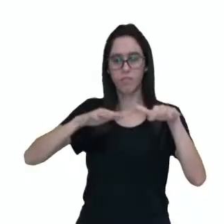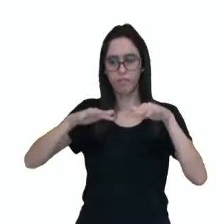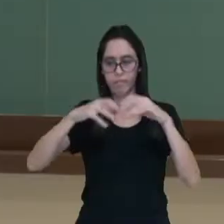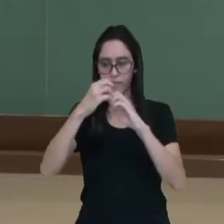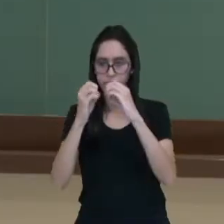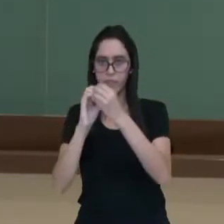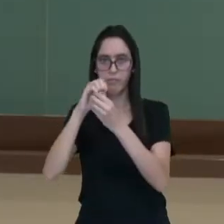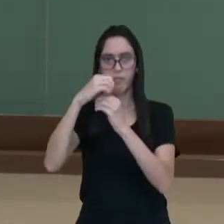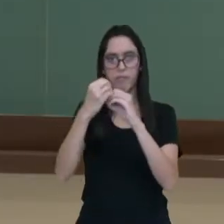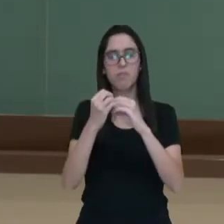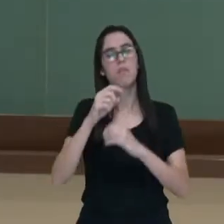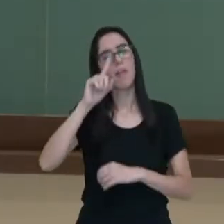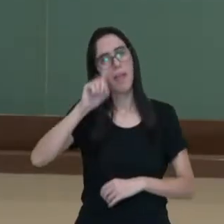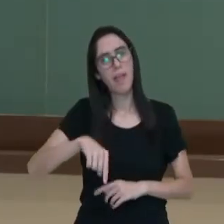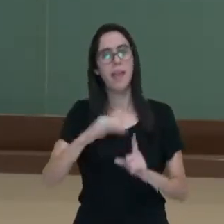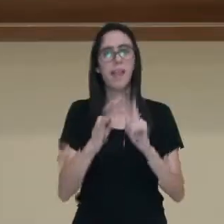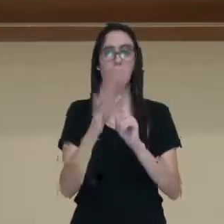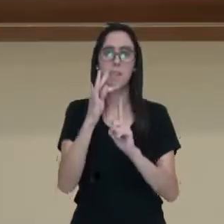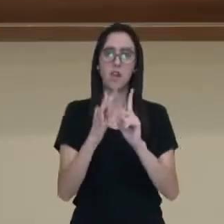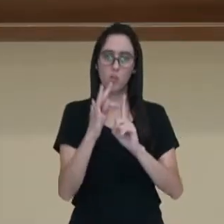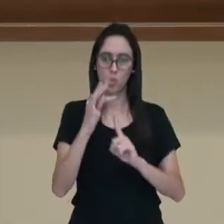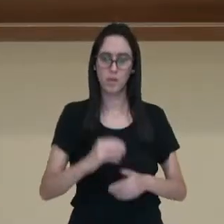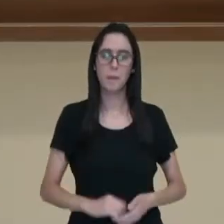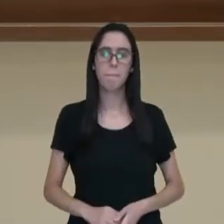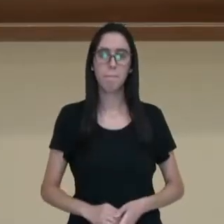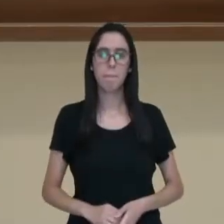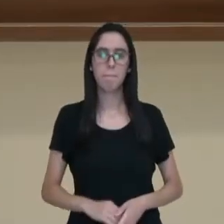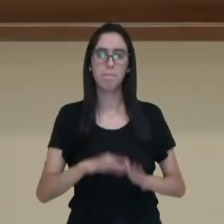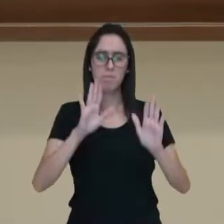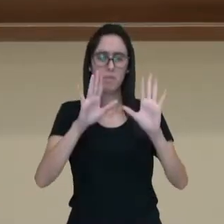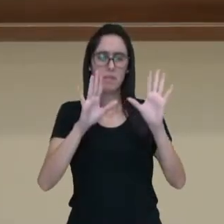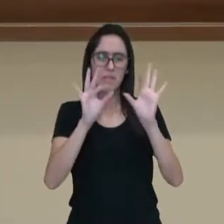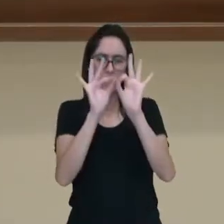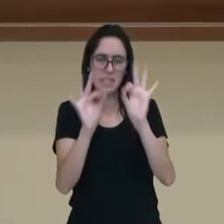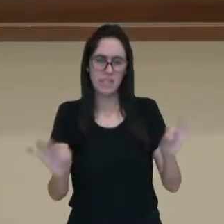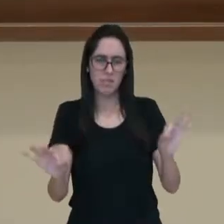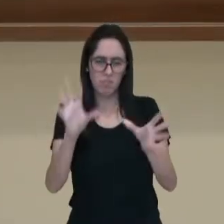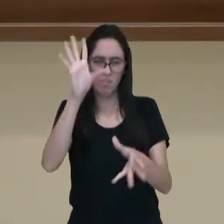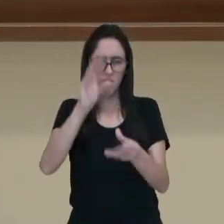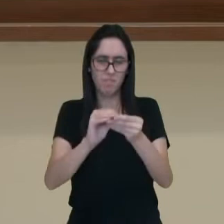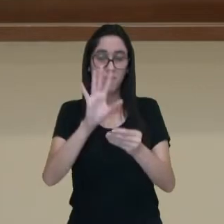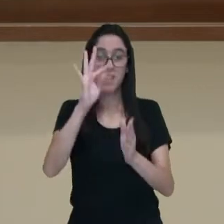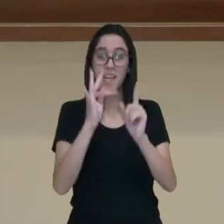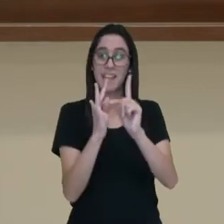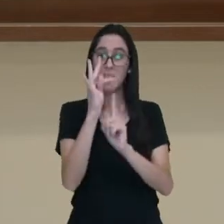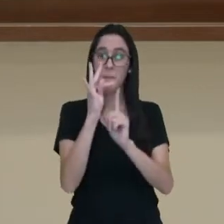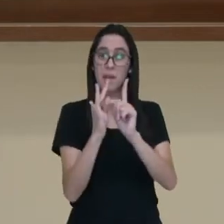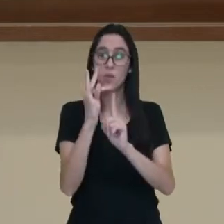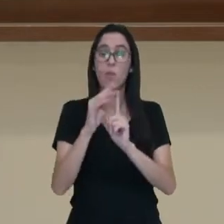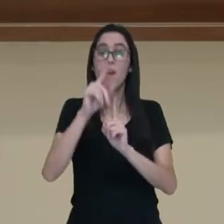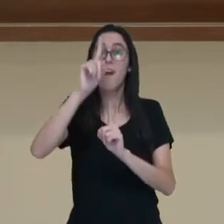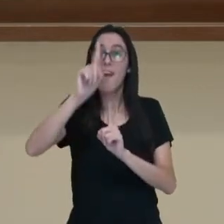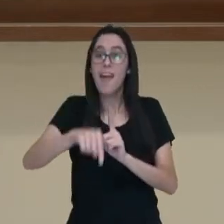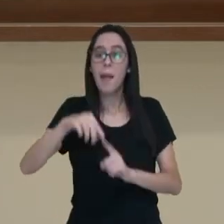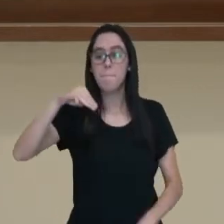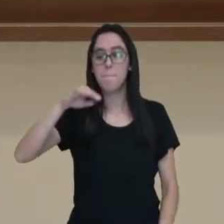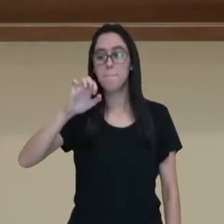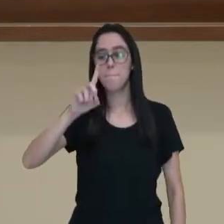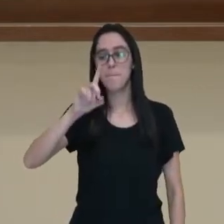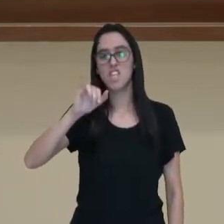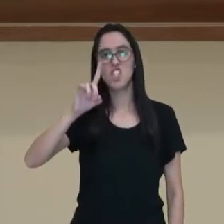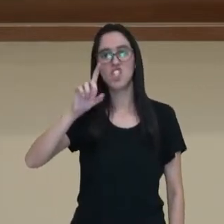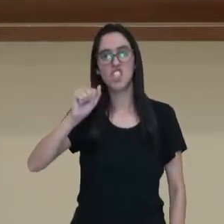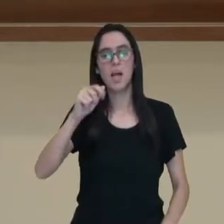chamamos de temperatura. Ou seja, de um modo bem simples, temperatura é uma medida da